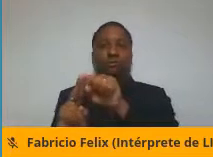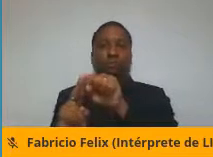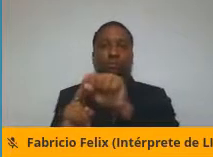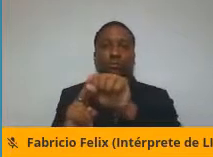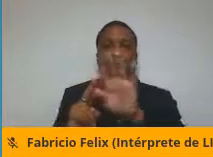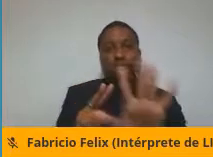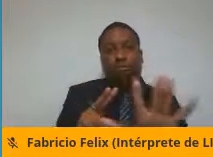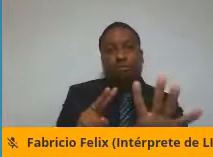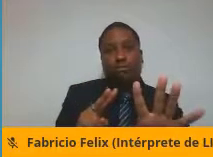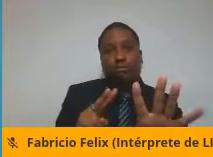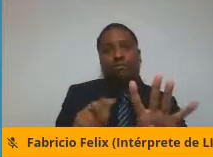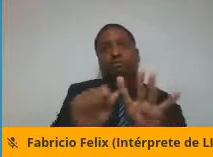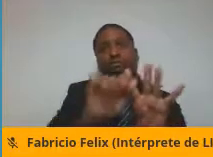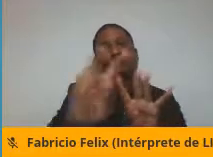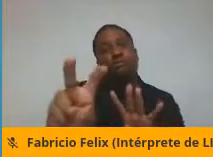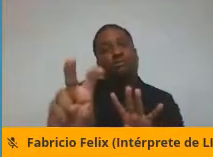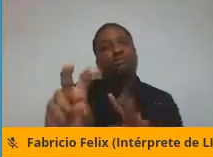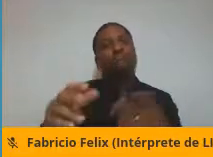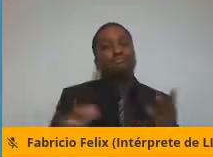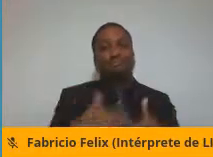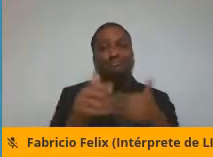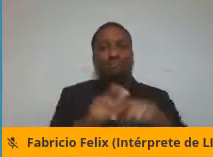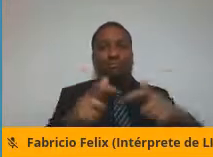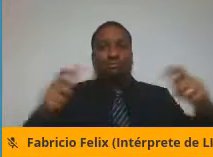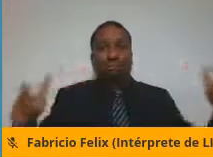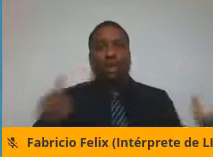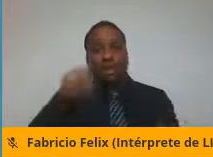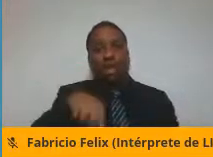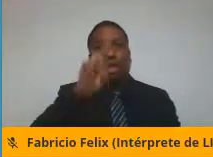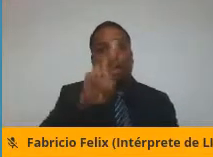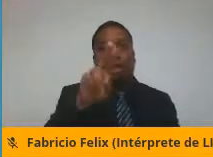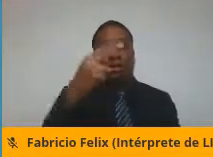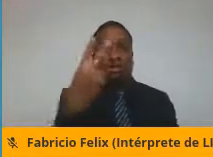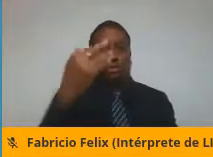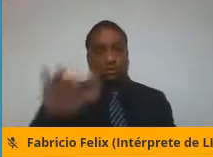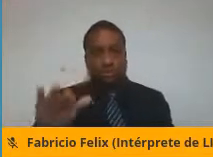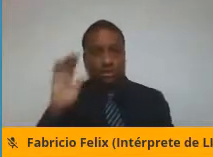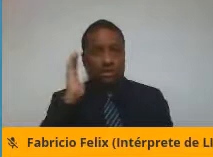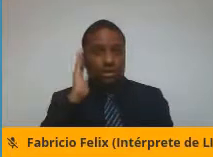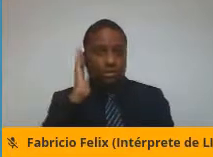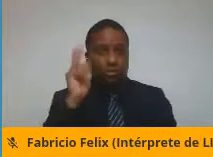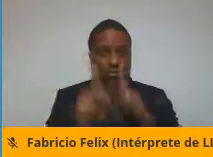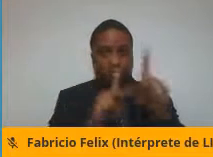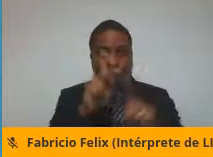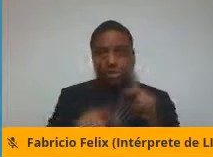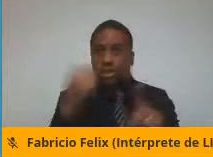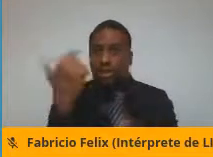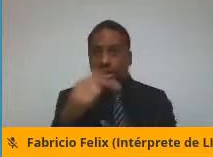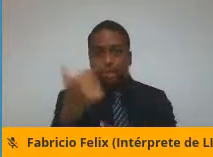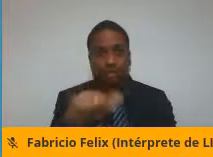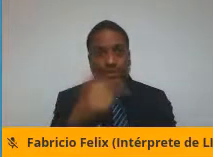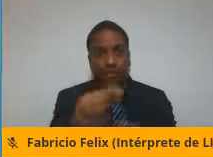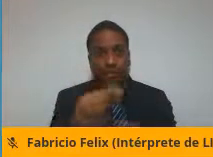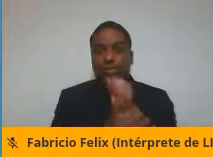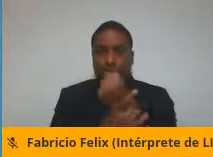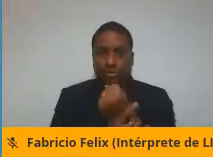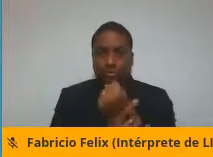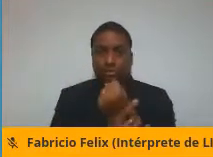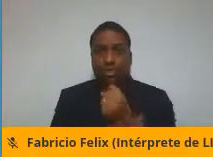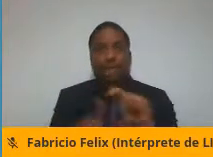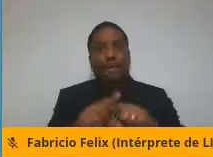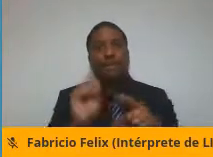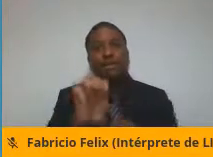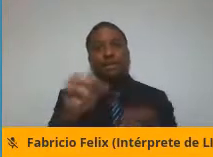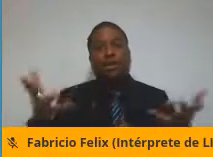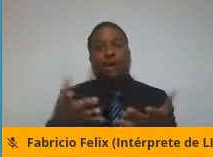Isso seria um R de 2,5 no caso de uma população sem medidas de isolamento social. Mas se a gente agora usa